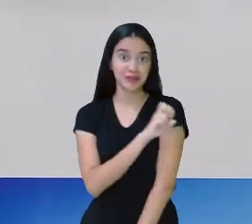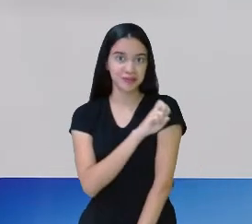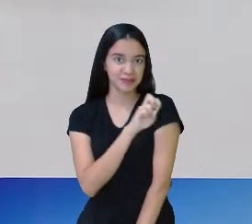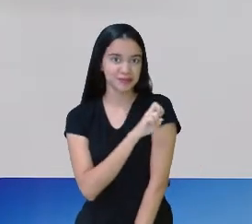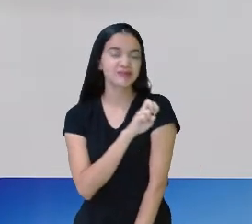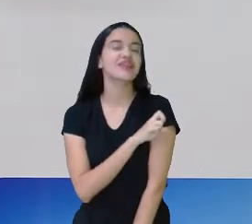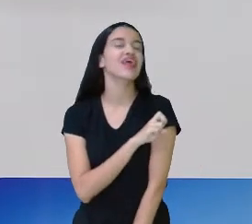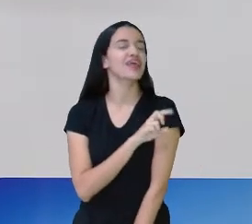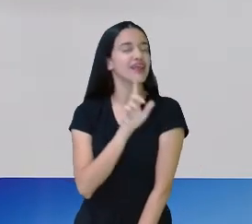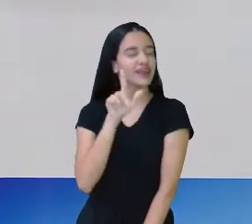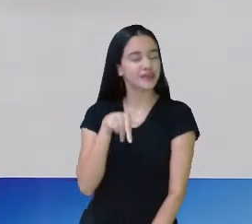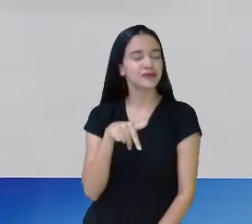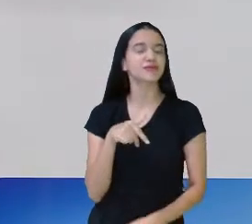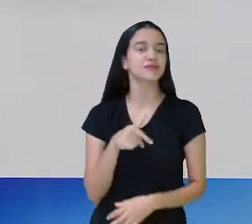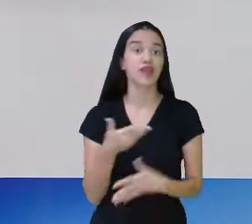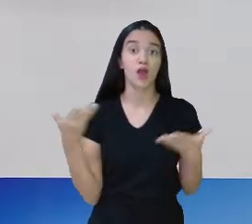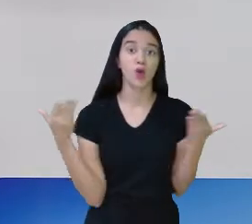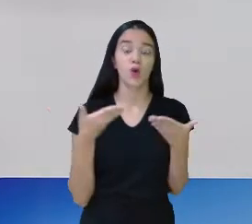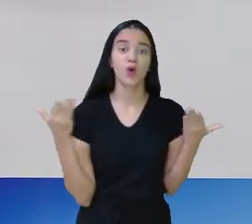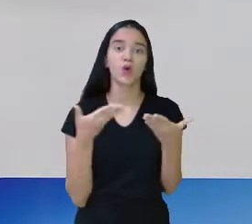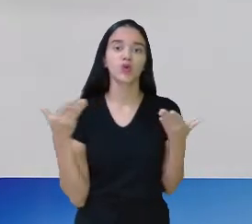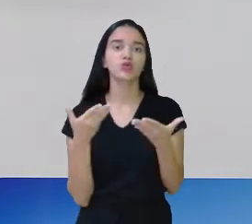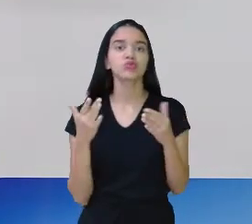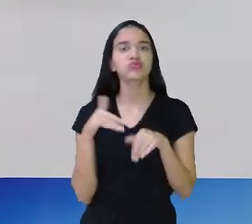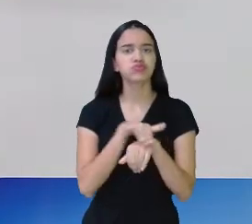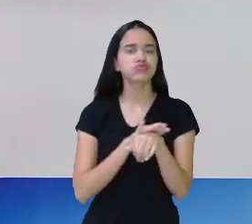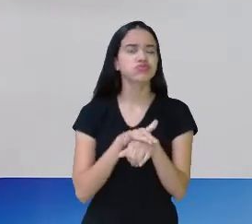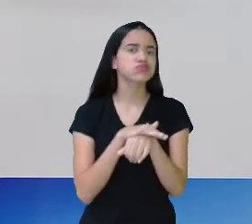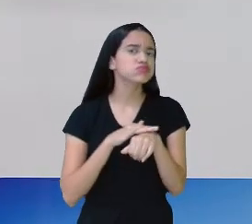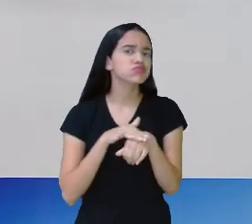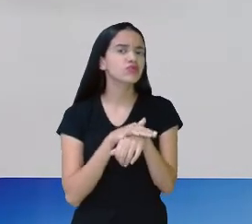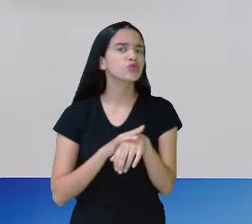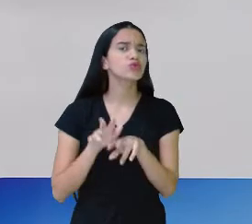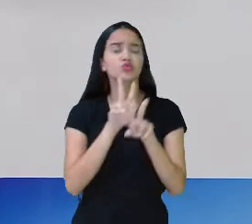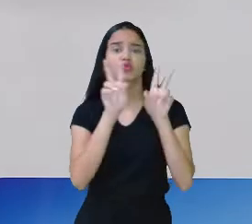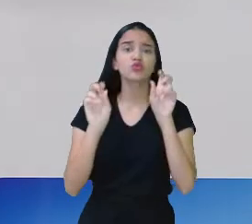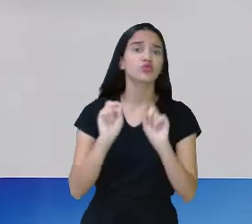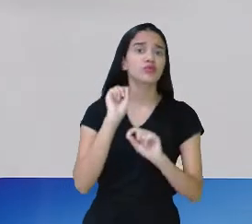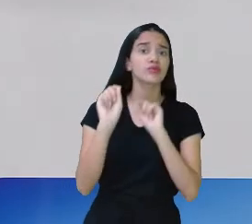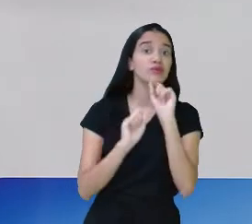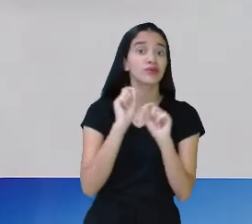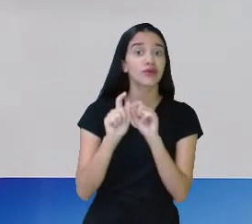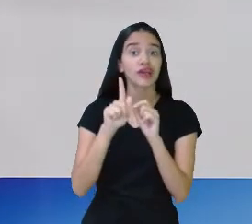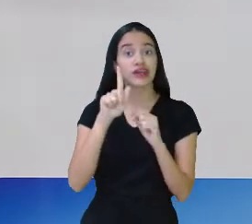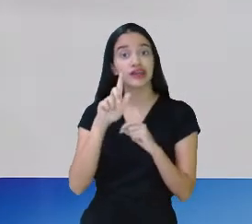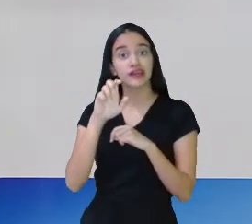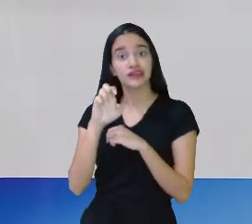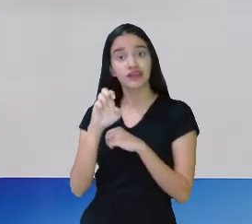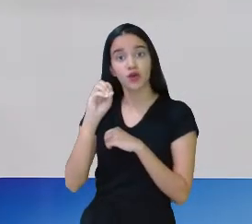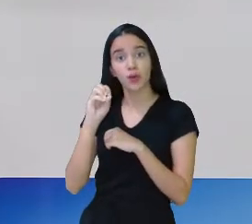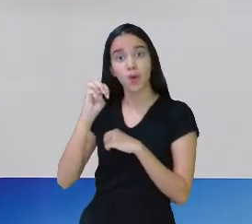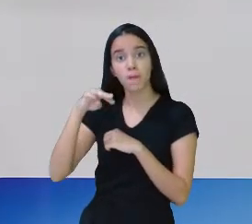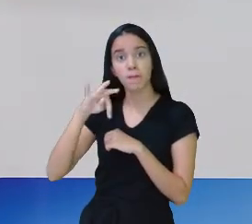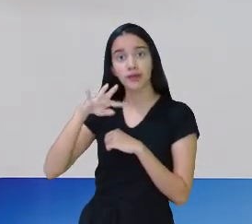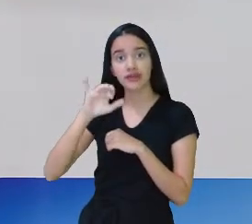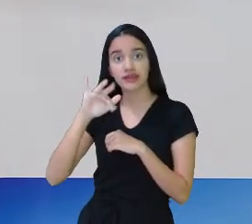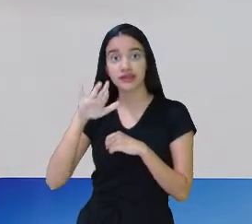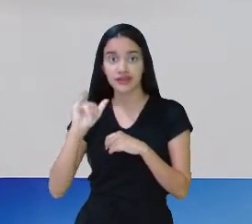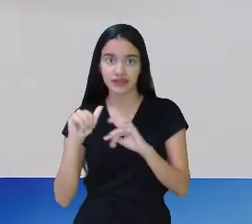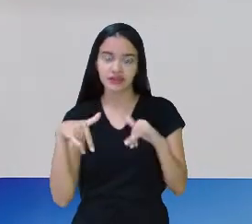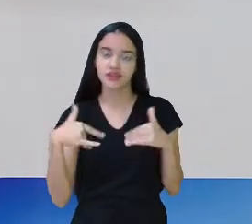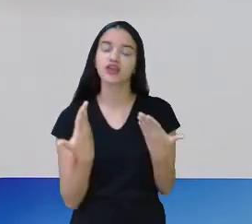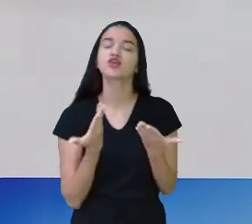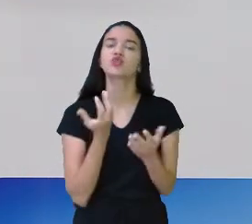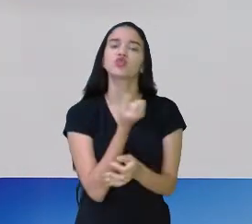anos. Hoje a gente vai conversar um pouco sobre geometria. A gente vai sair um pouco